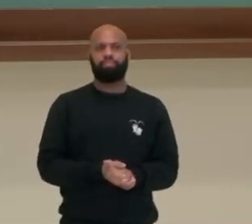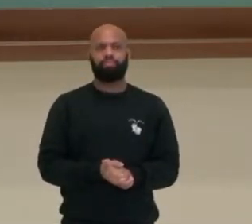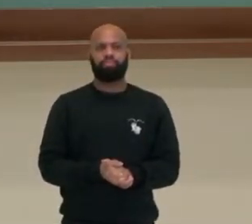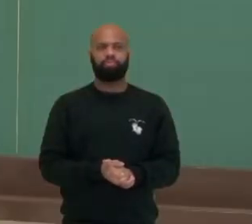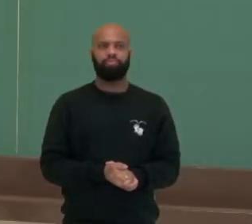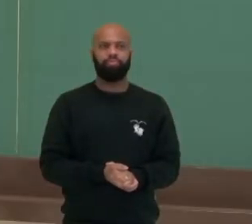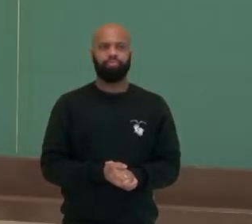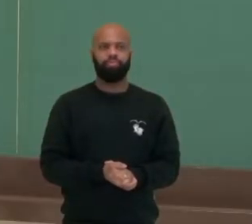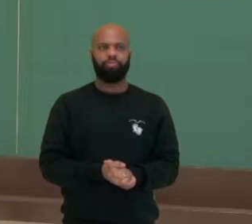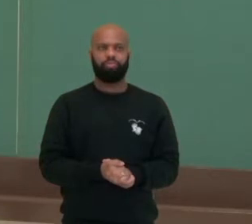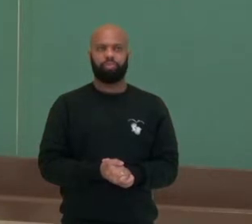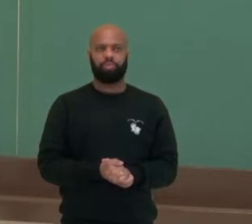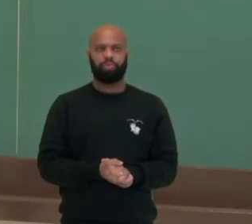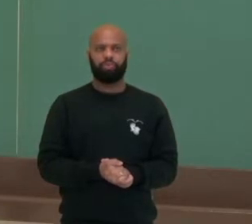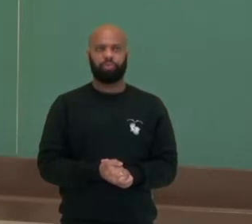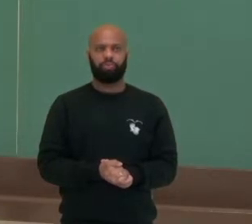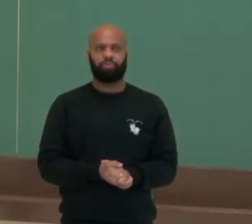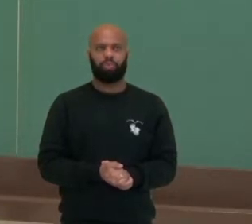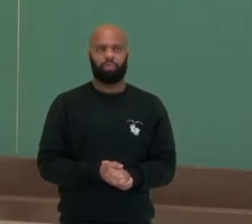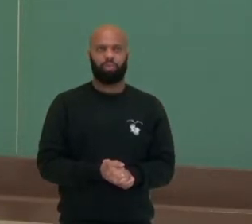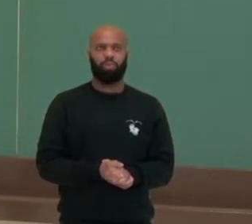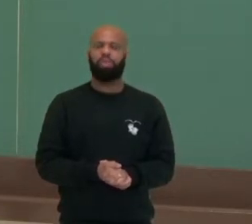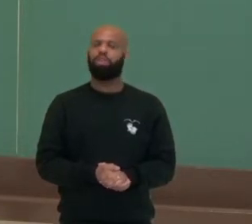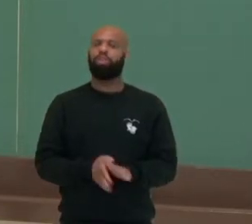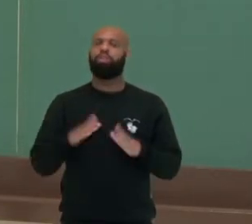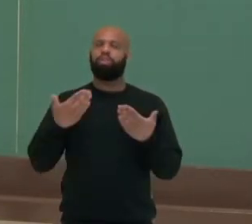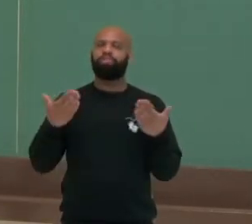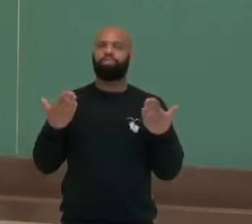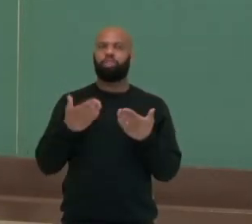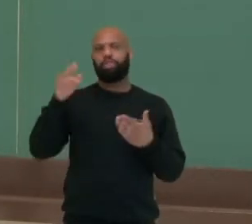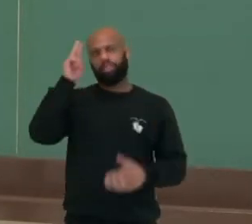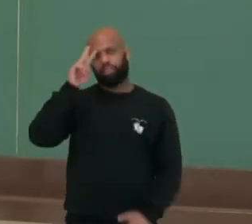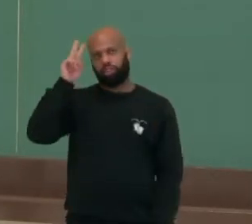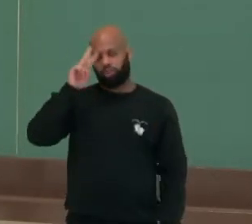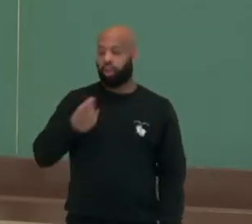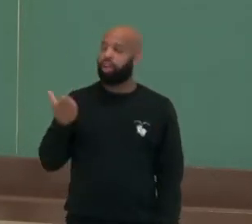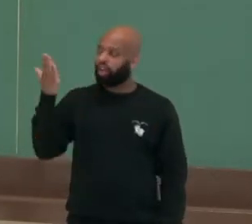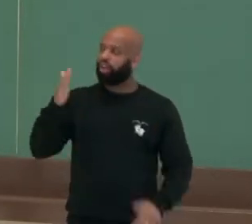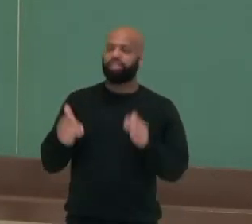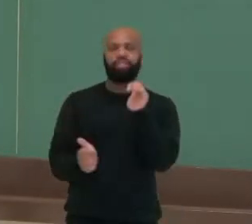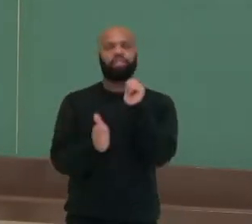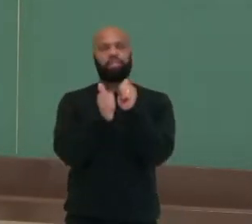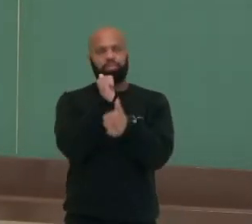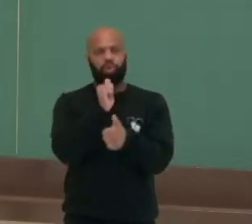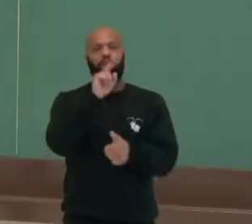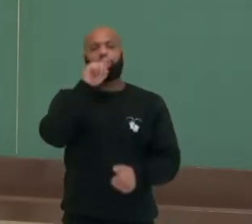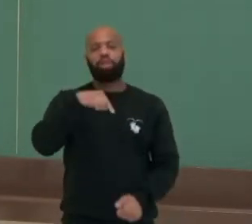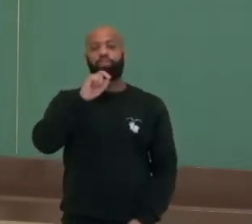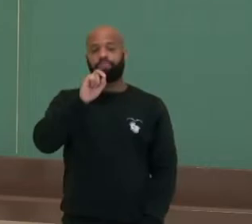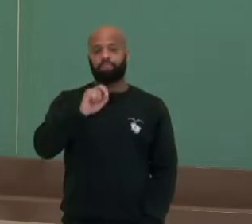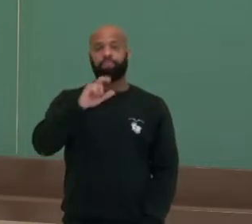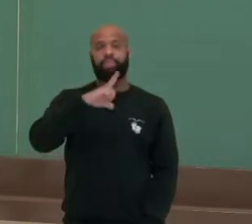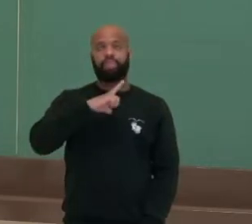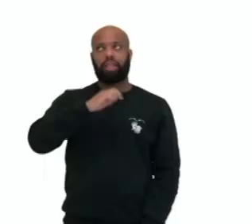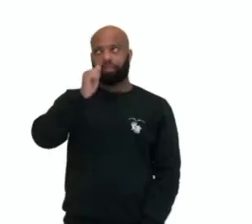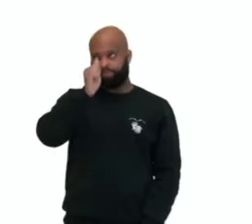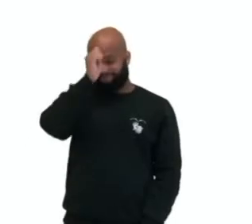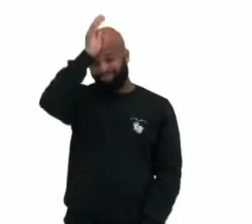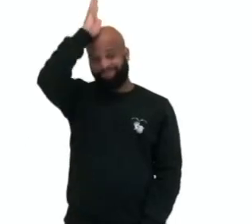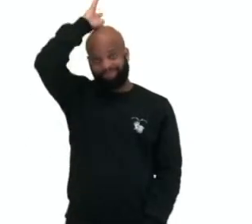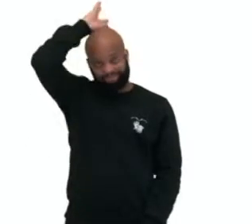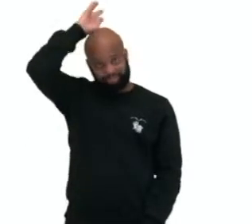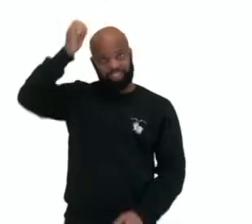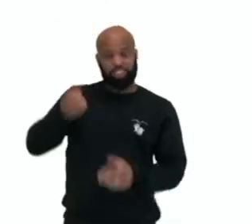Uma esfera perfeita. Um pouquinho da história, então. A bocha é um esporte com origem no Império